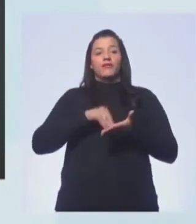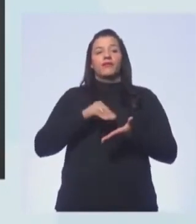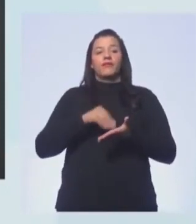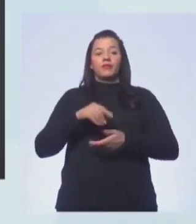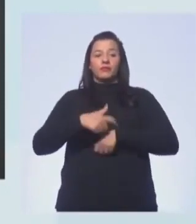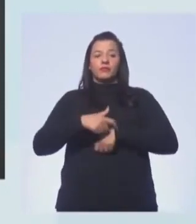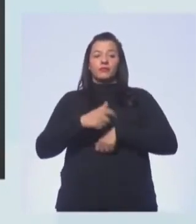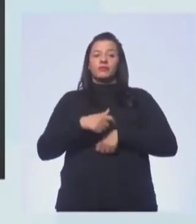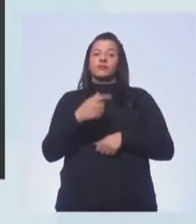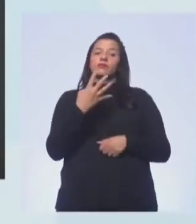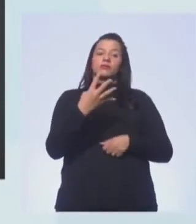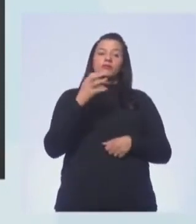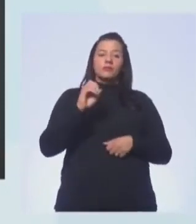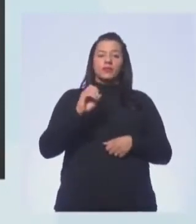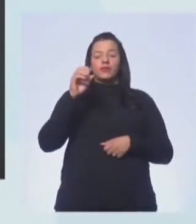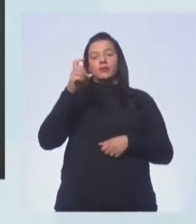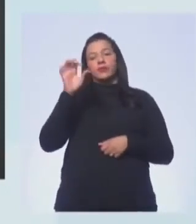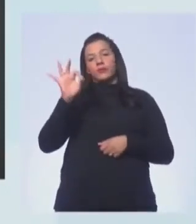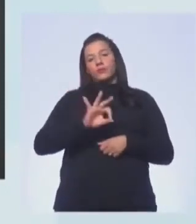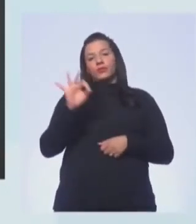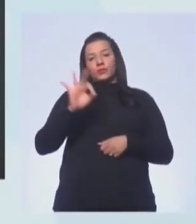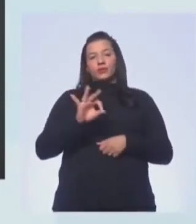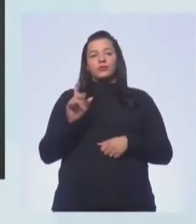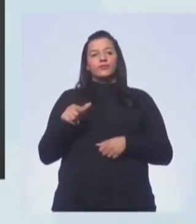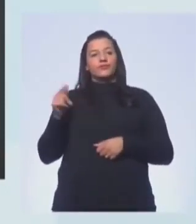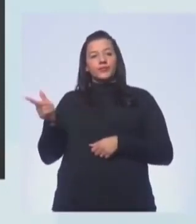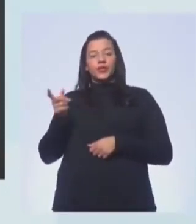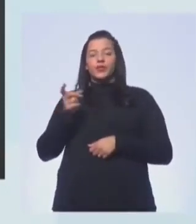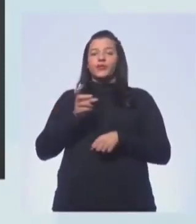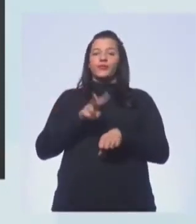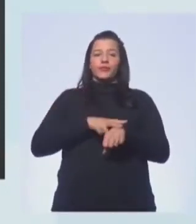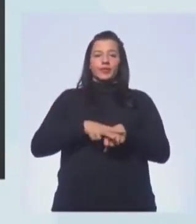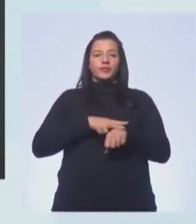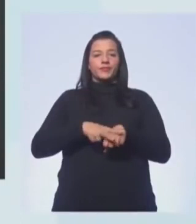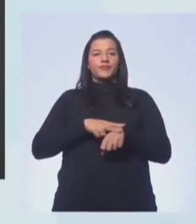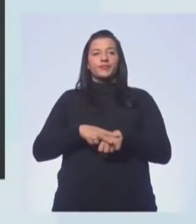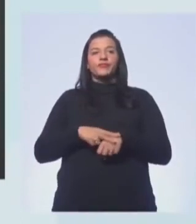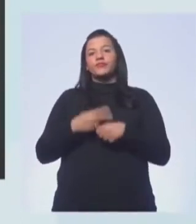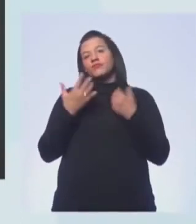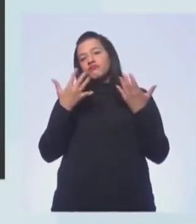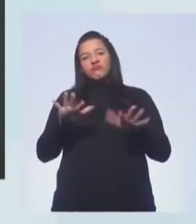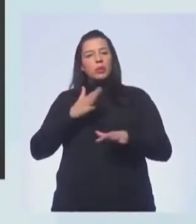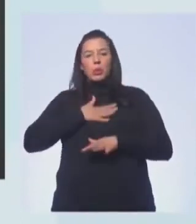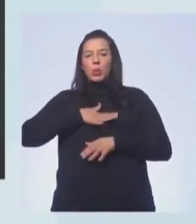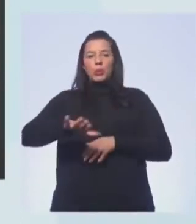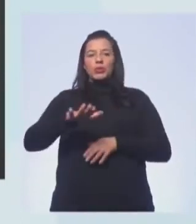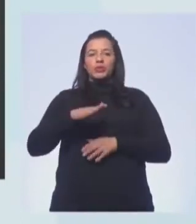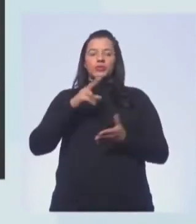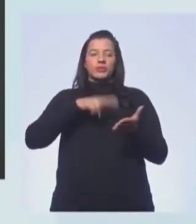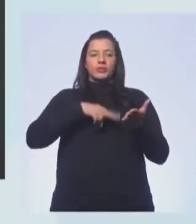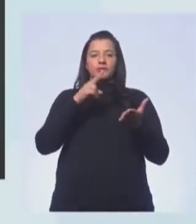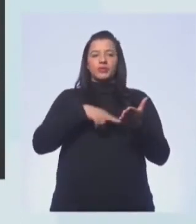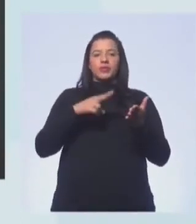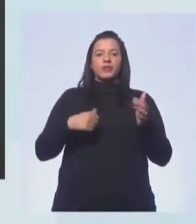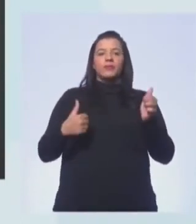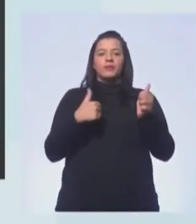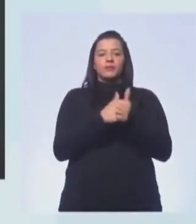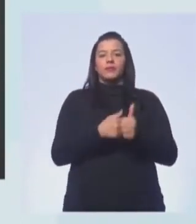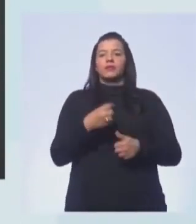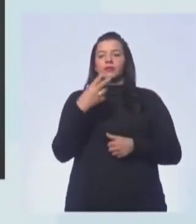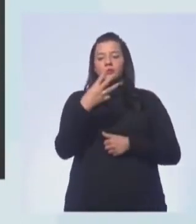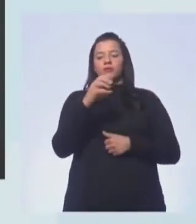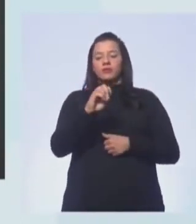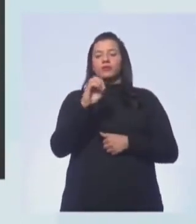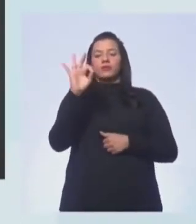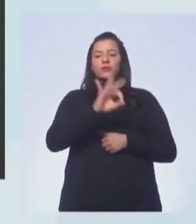aí aos 40%, está acima dos 30%. E não gostam de ler, está bem perto ali dos 30%,